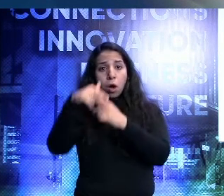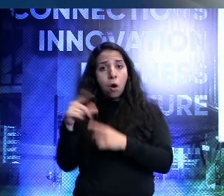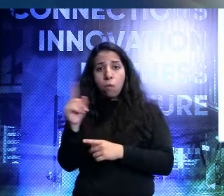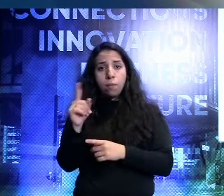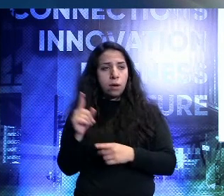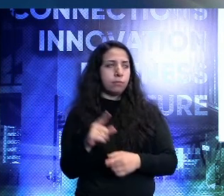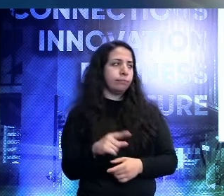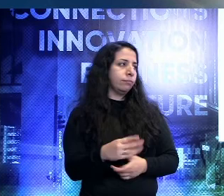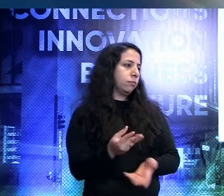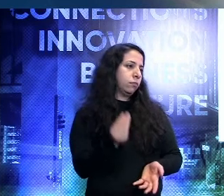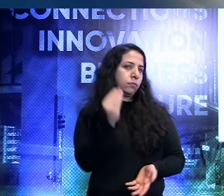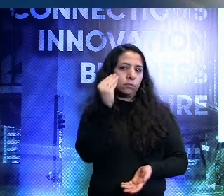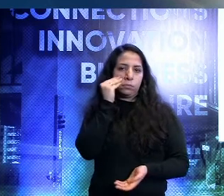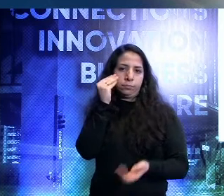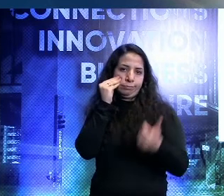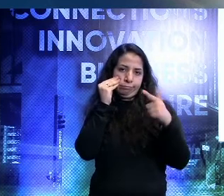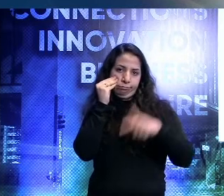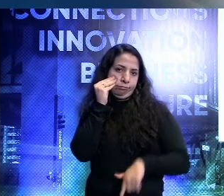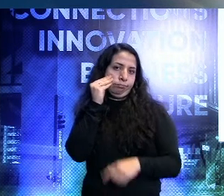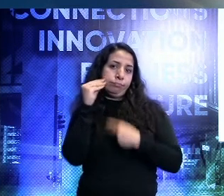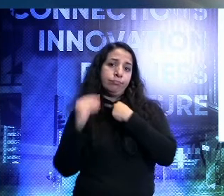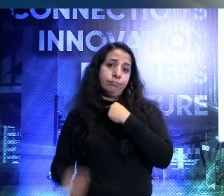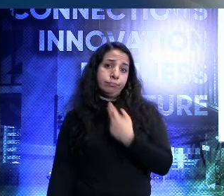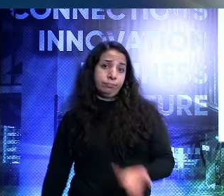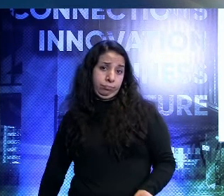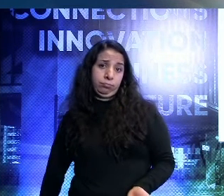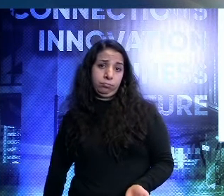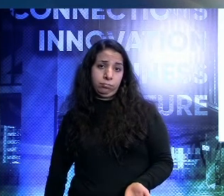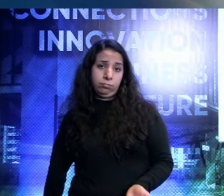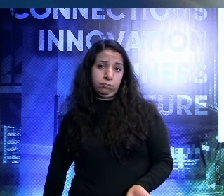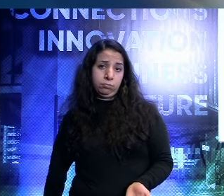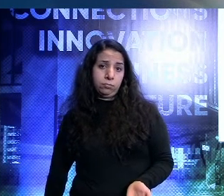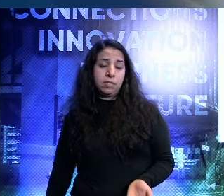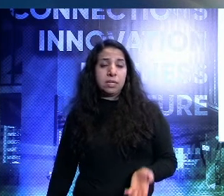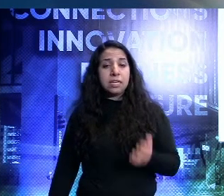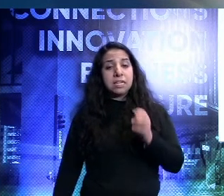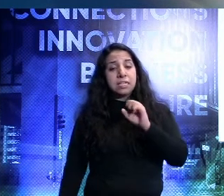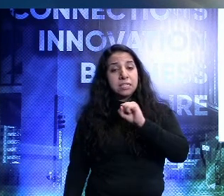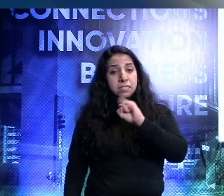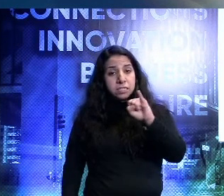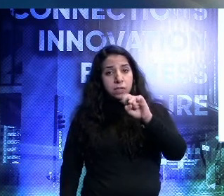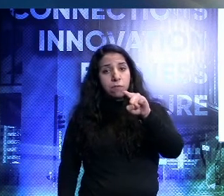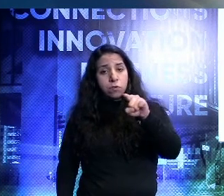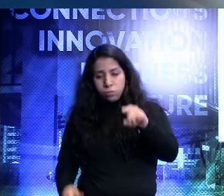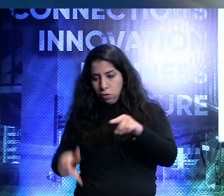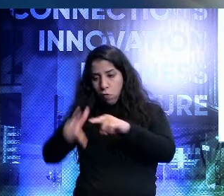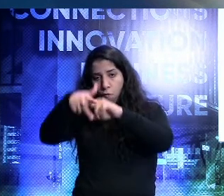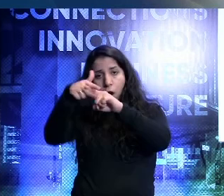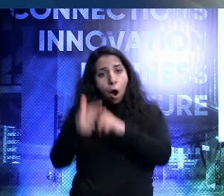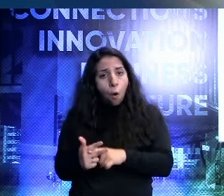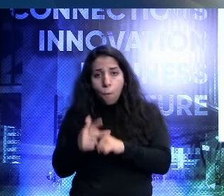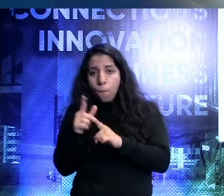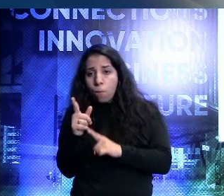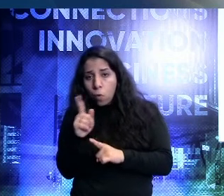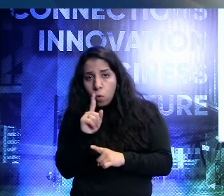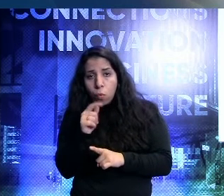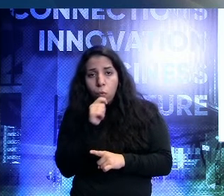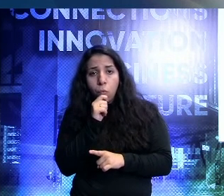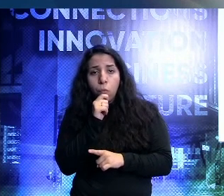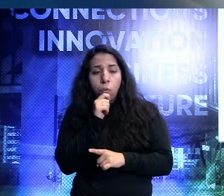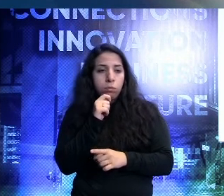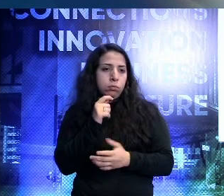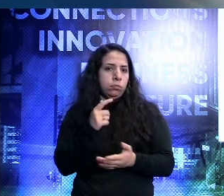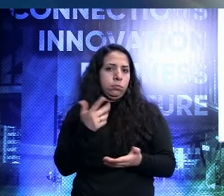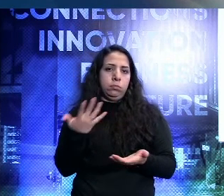teste. Concorda? Parece que não faz muito sentido. Se eu sei que vai cair, testei, caiu mesmo, deu ruim, eu não